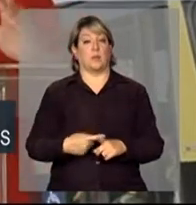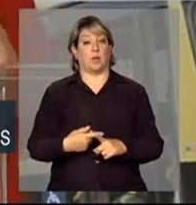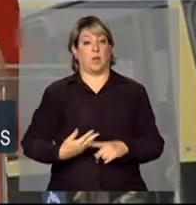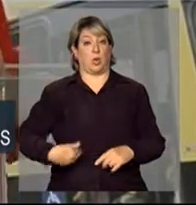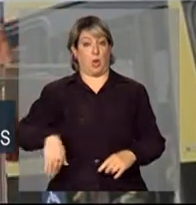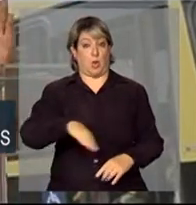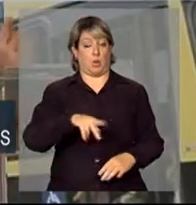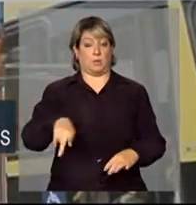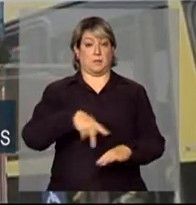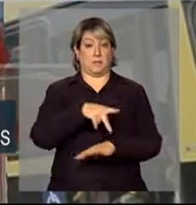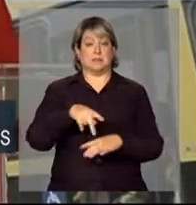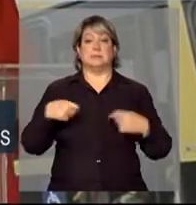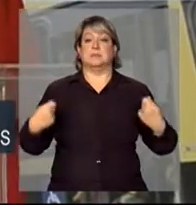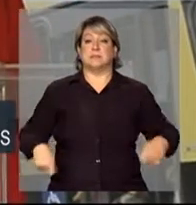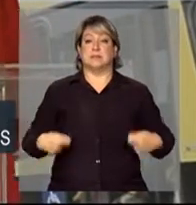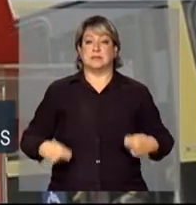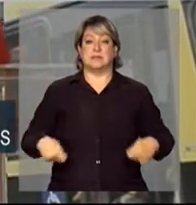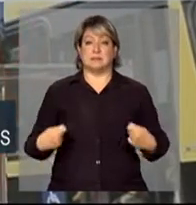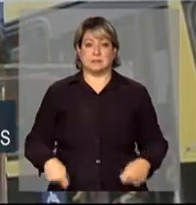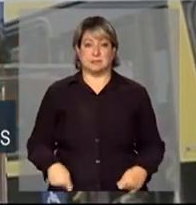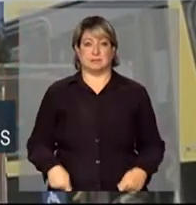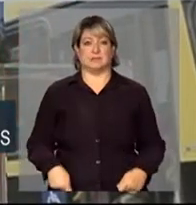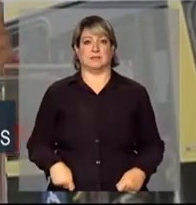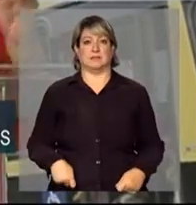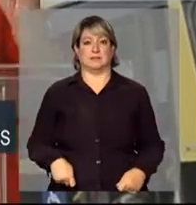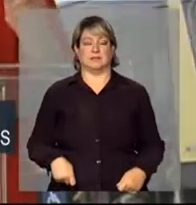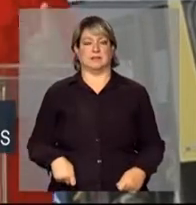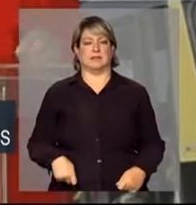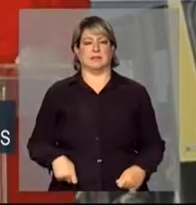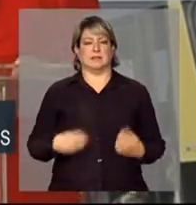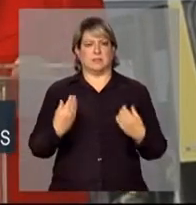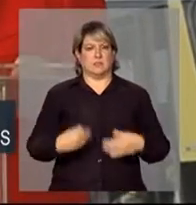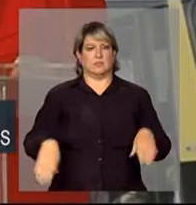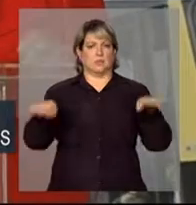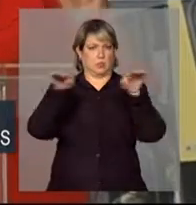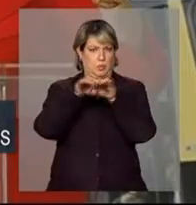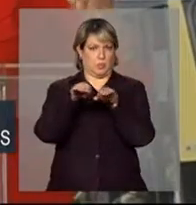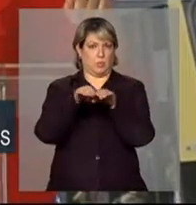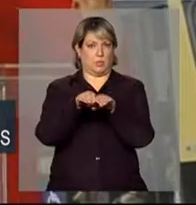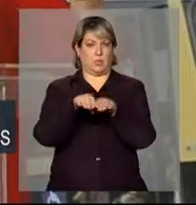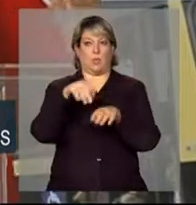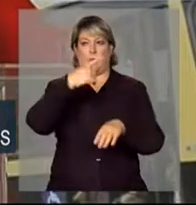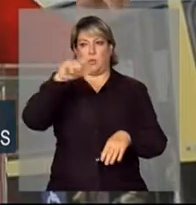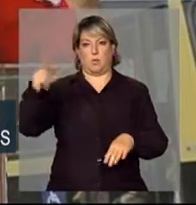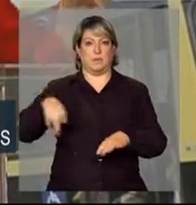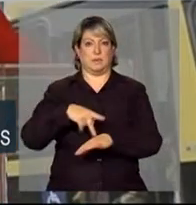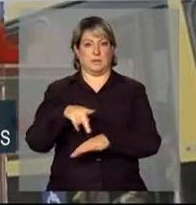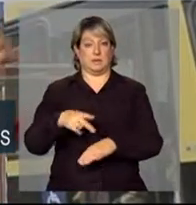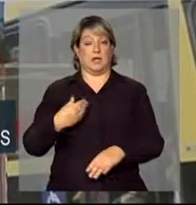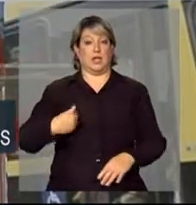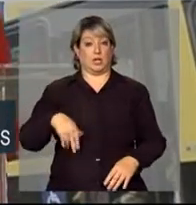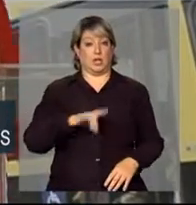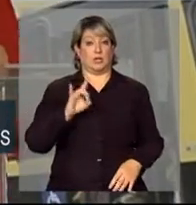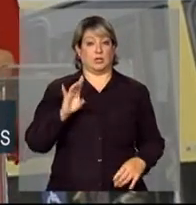nosso país precisa de ser competitivo. E nós só seremos